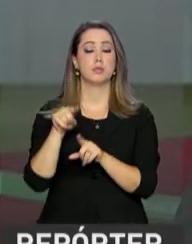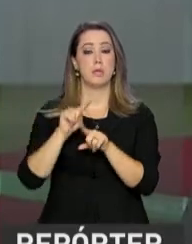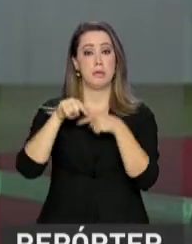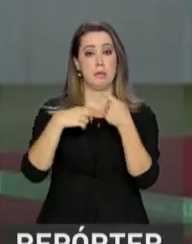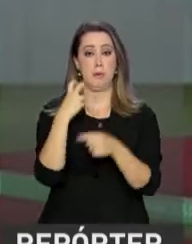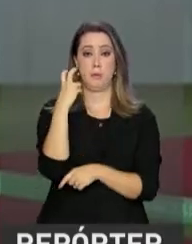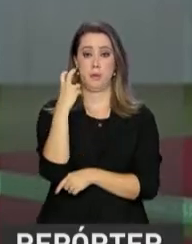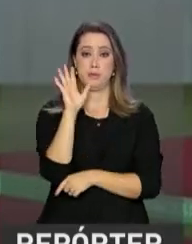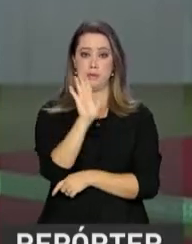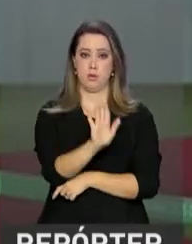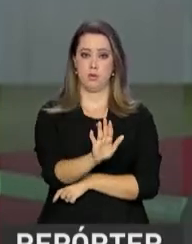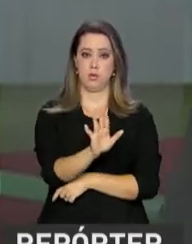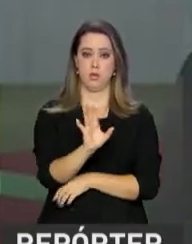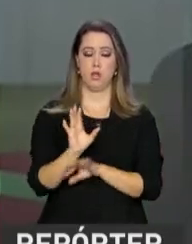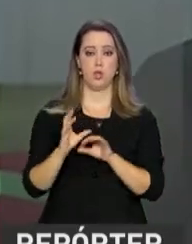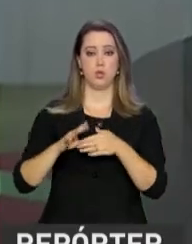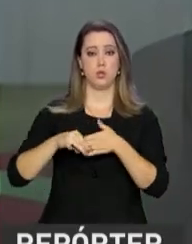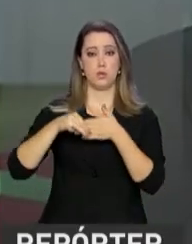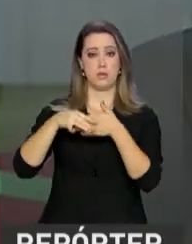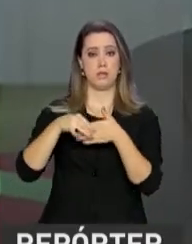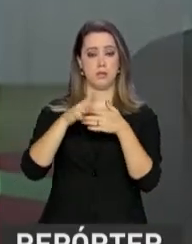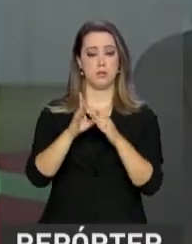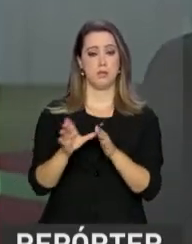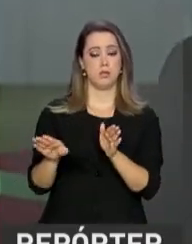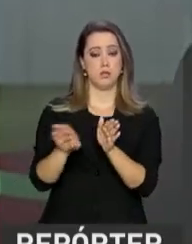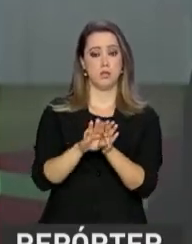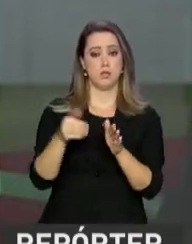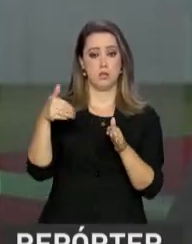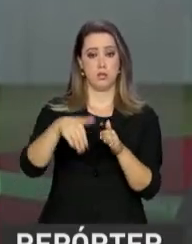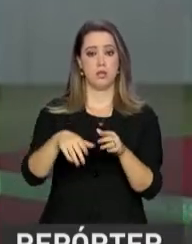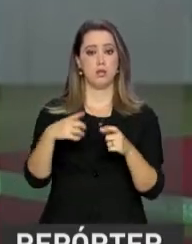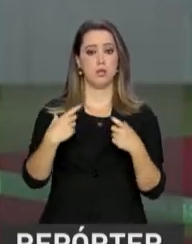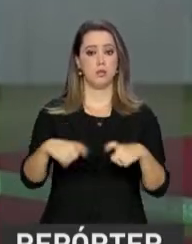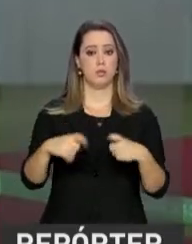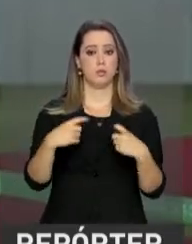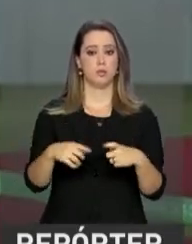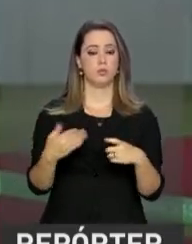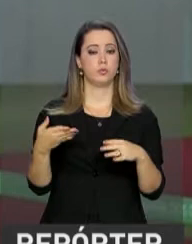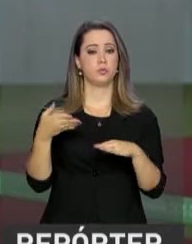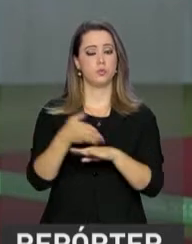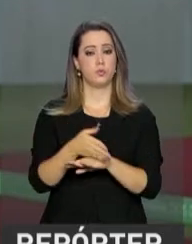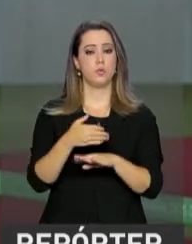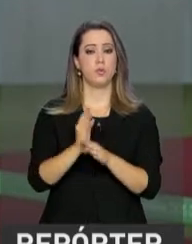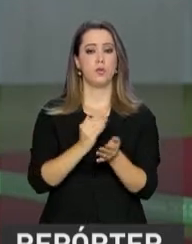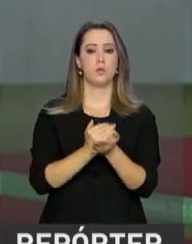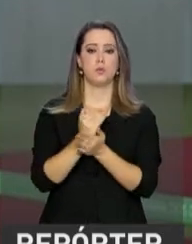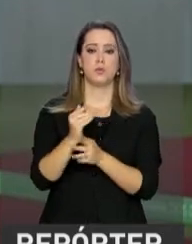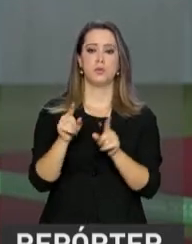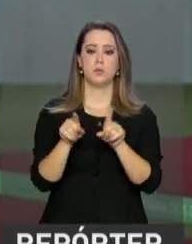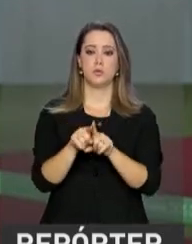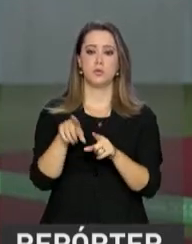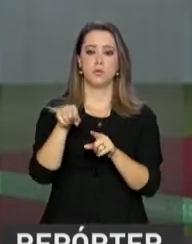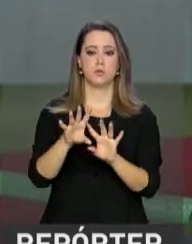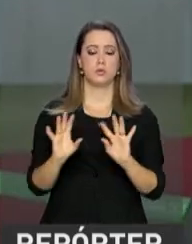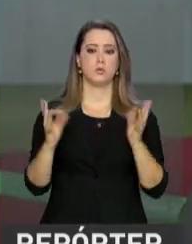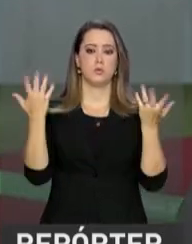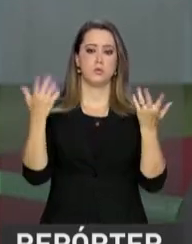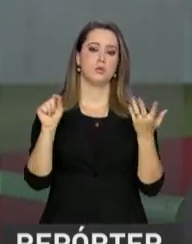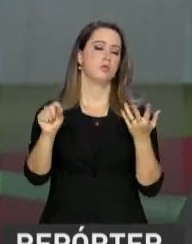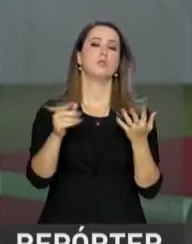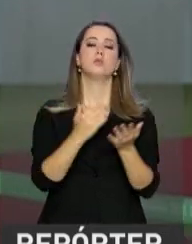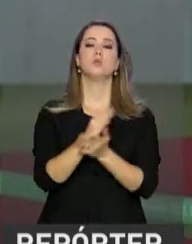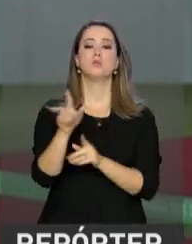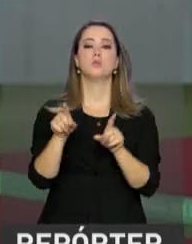5 horas da tarde as autoridades que dirigem aqui pra dentro do congresso nacional para dar início então essa sessão solene de abertura